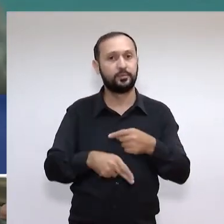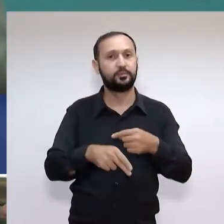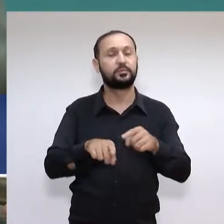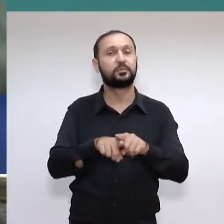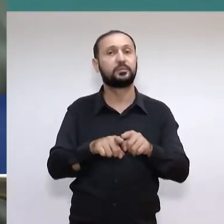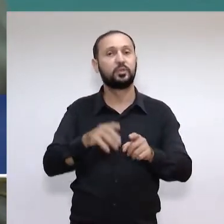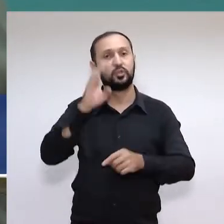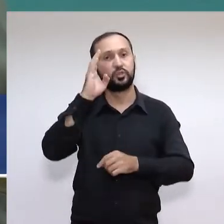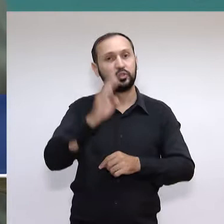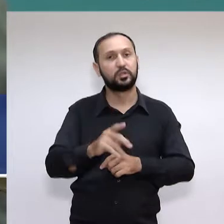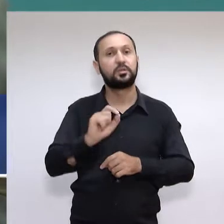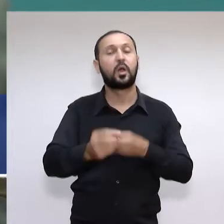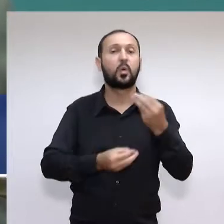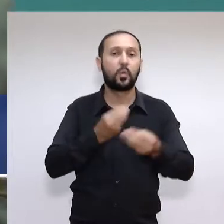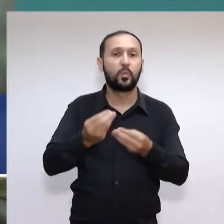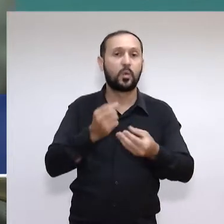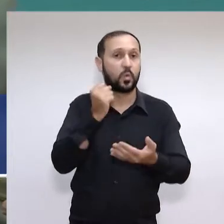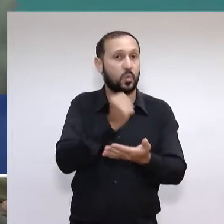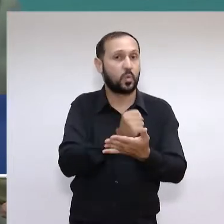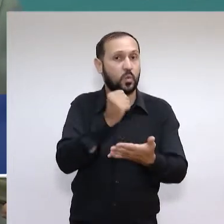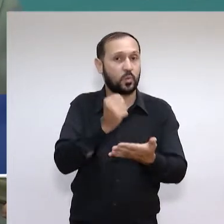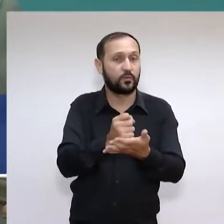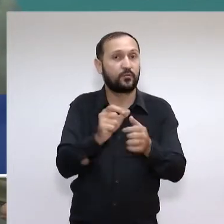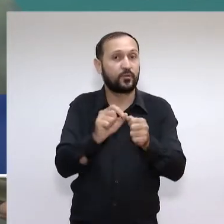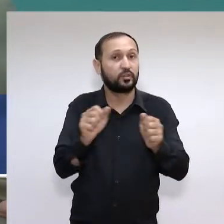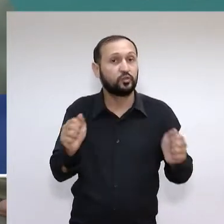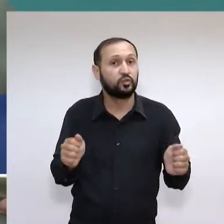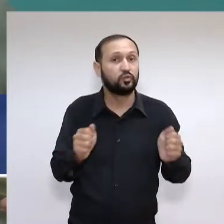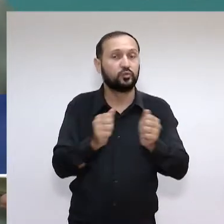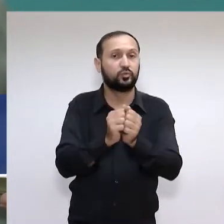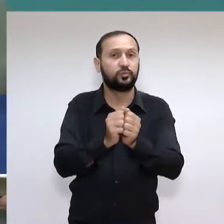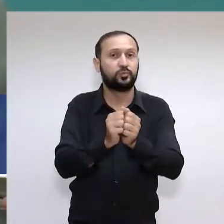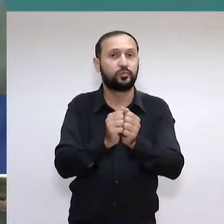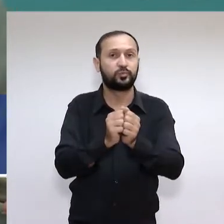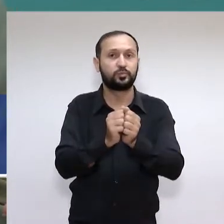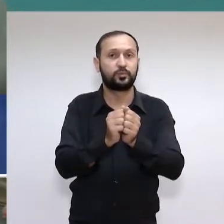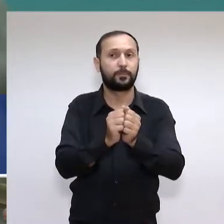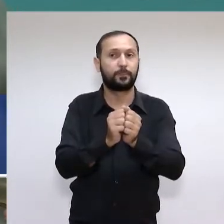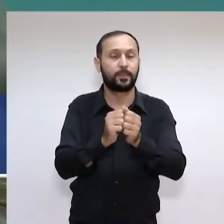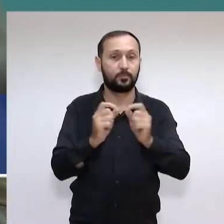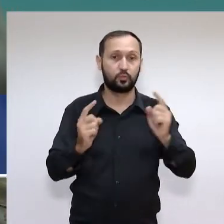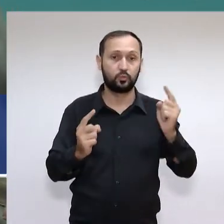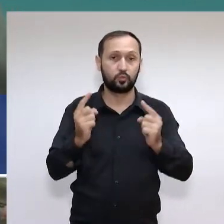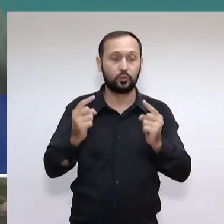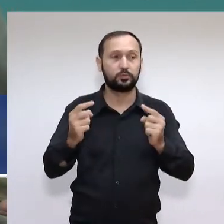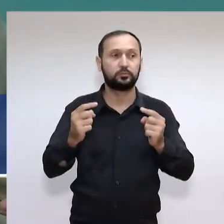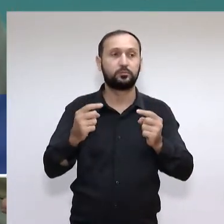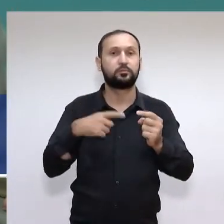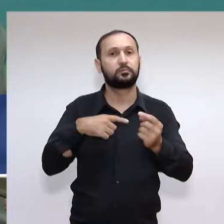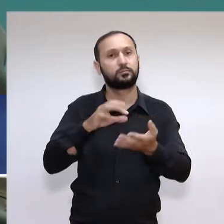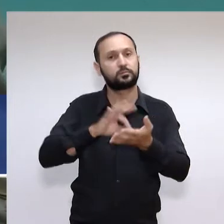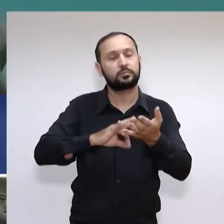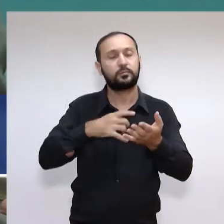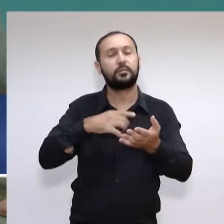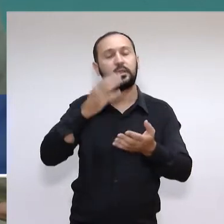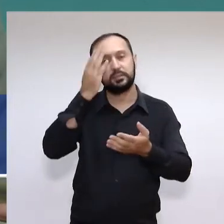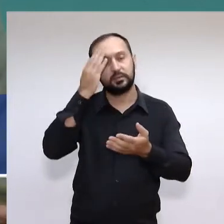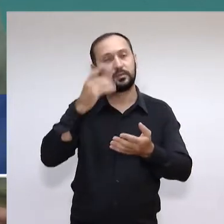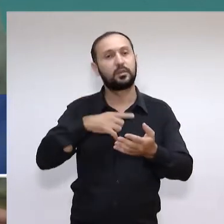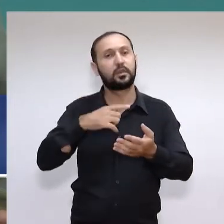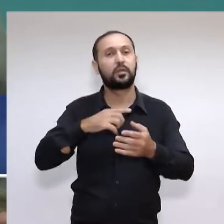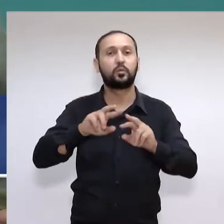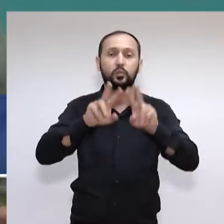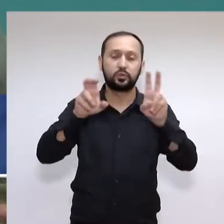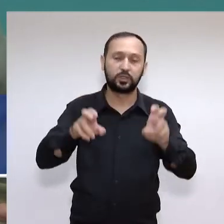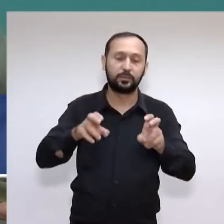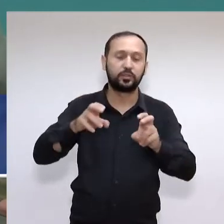possam realizar essa suspensão e automaticamente, como é um contrato feito em partes, por duas